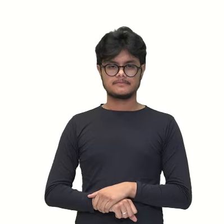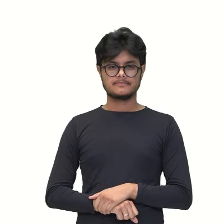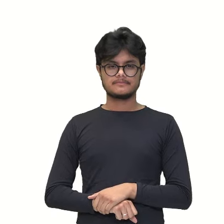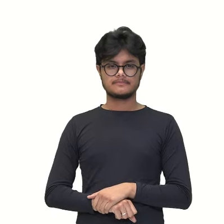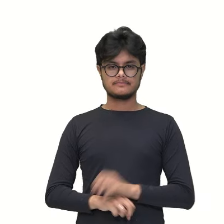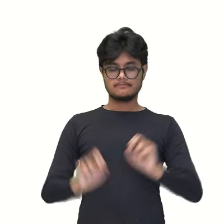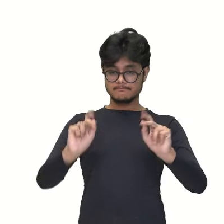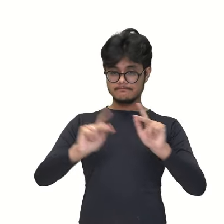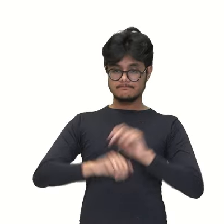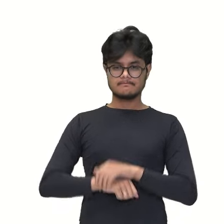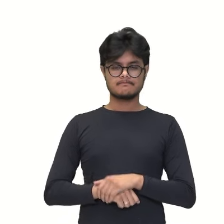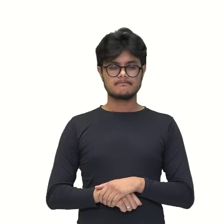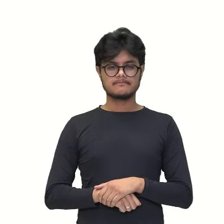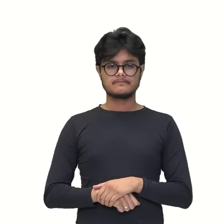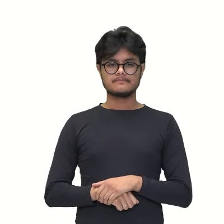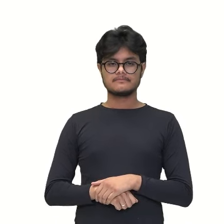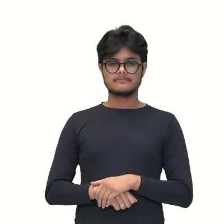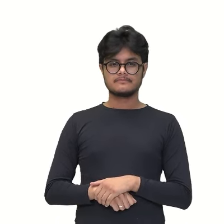Ok?